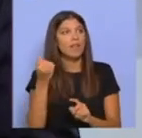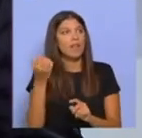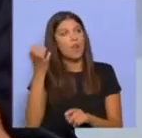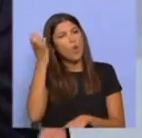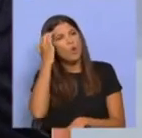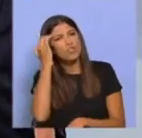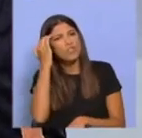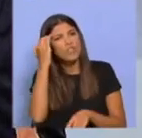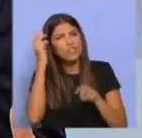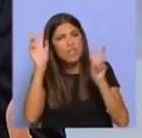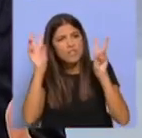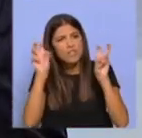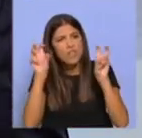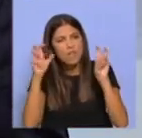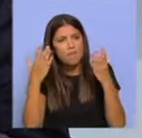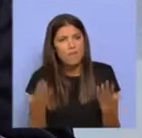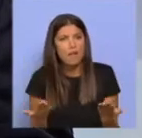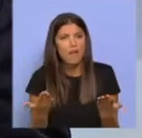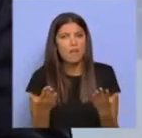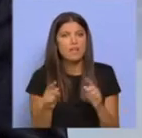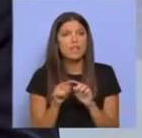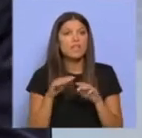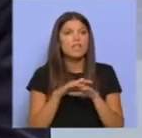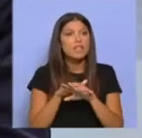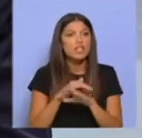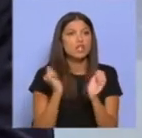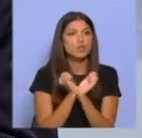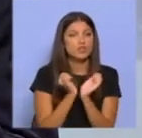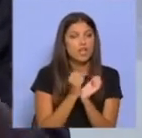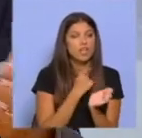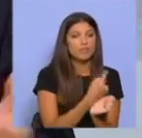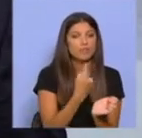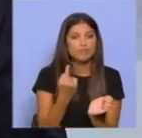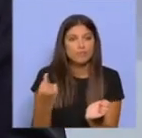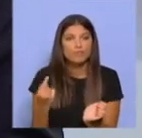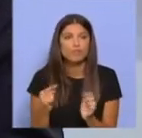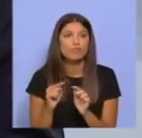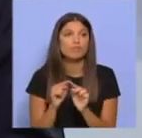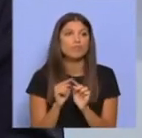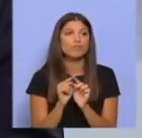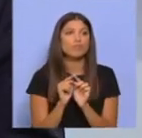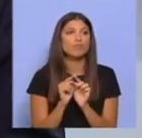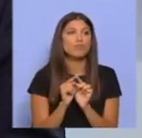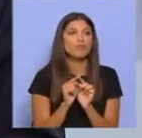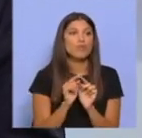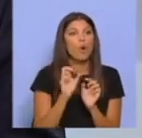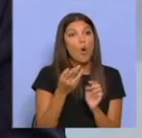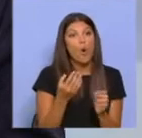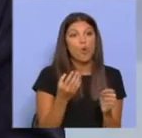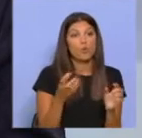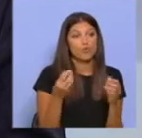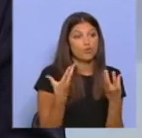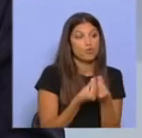e nas nossas redes pessoais, seja através do suporte digital, seja nas nossas redes de amigos, podermos